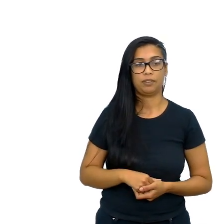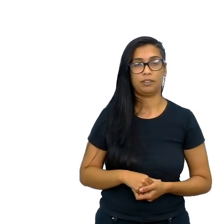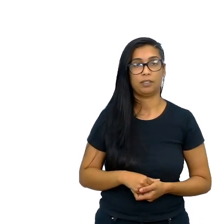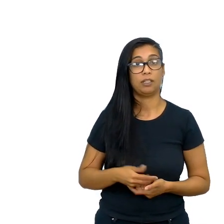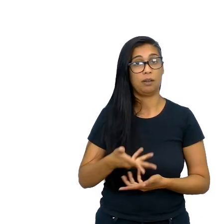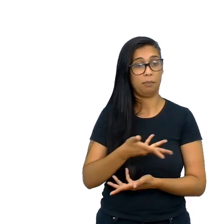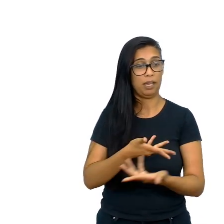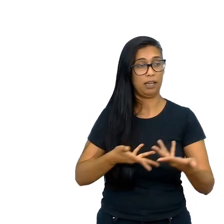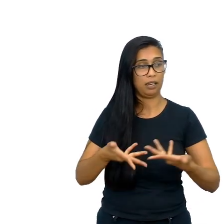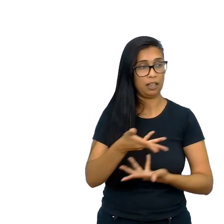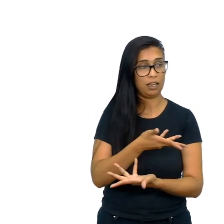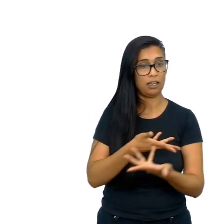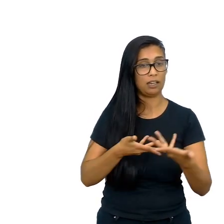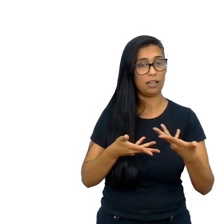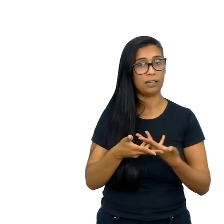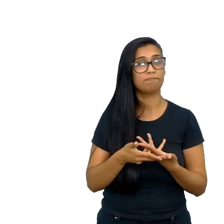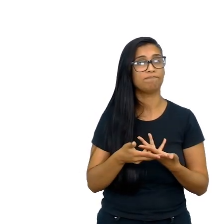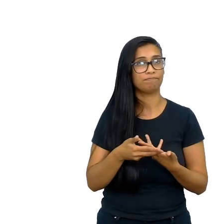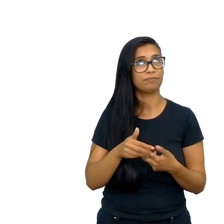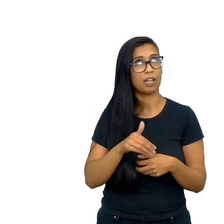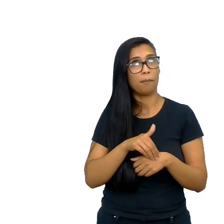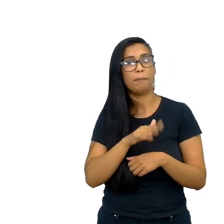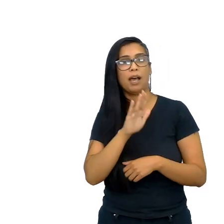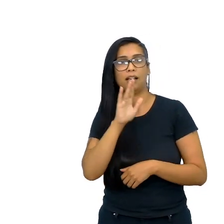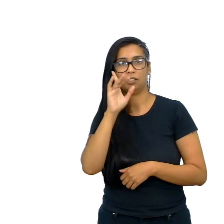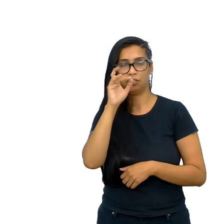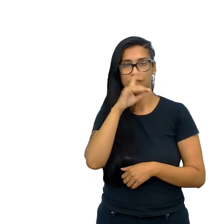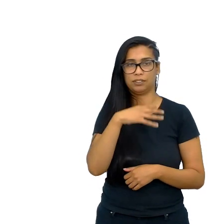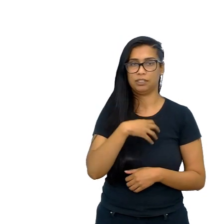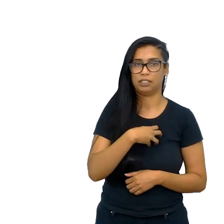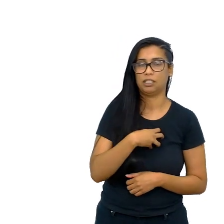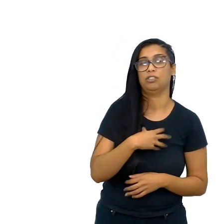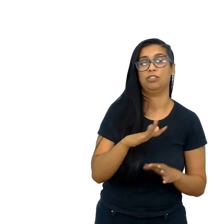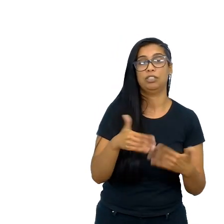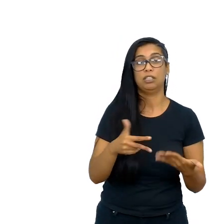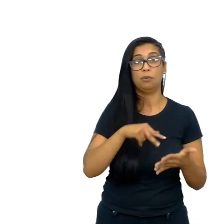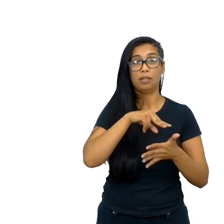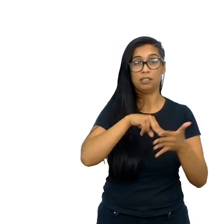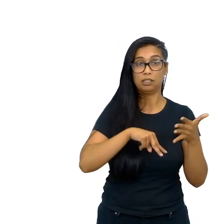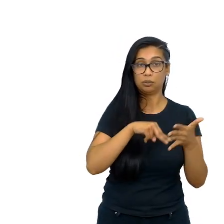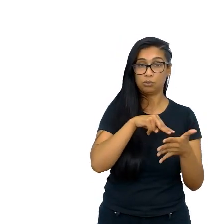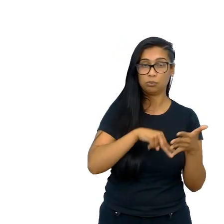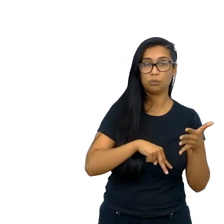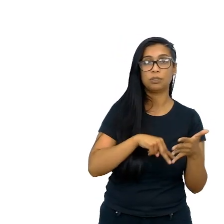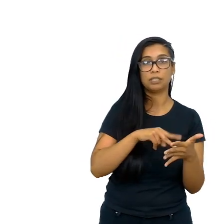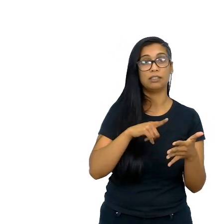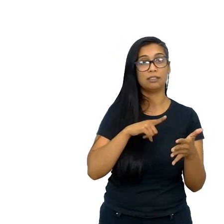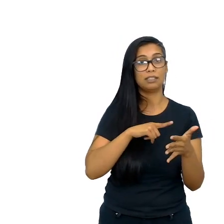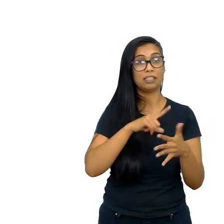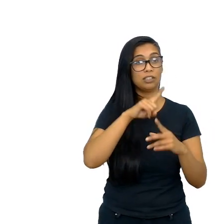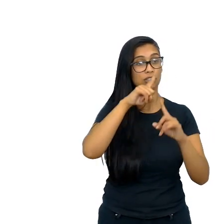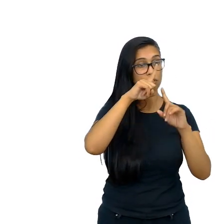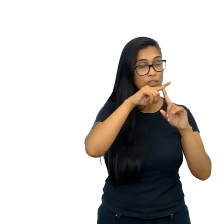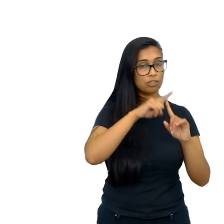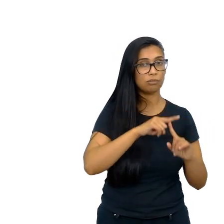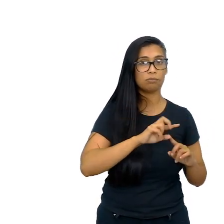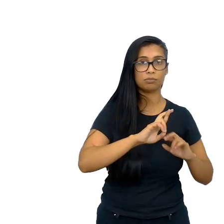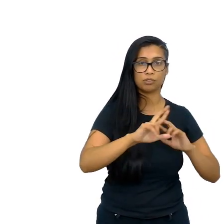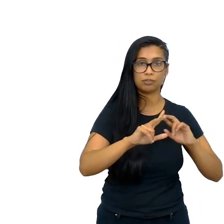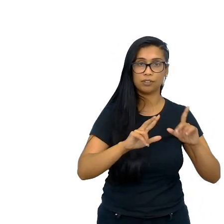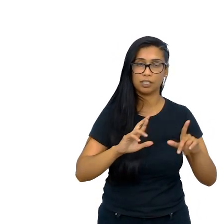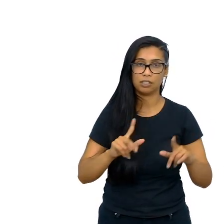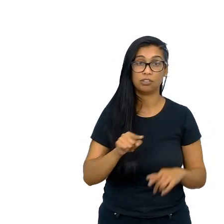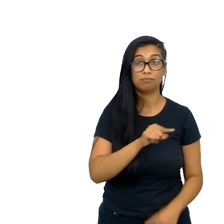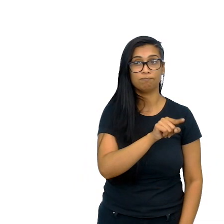também. Então, a partir dessas leituras, né, desses níveis que vocês podem